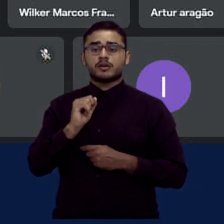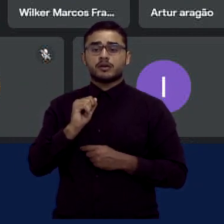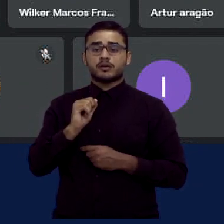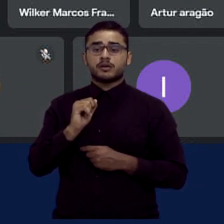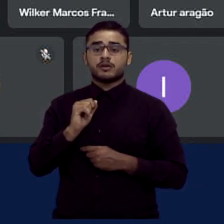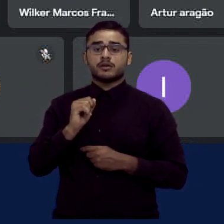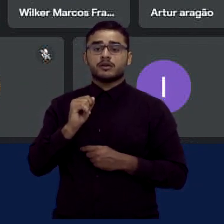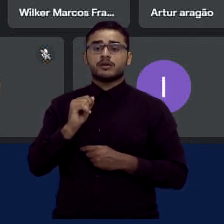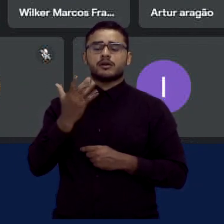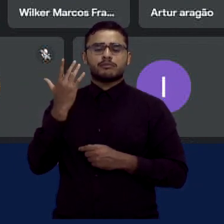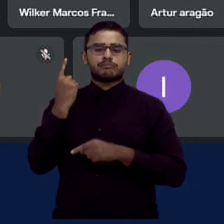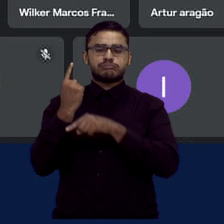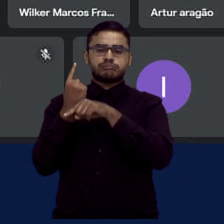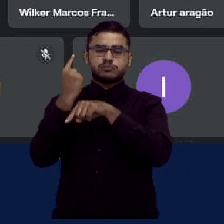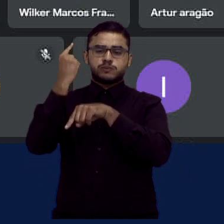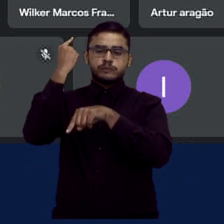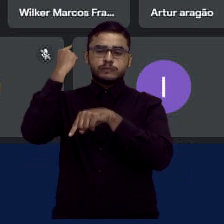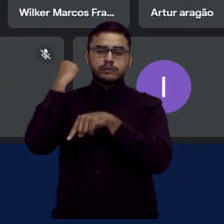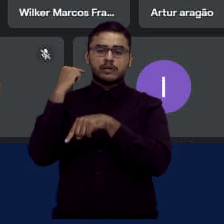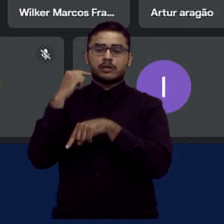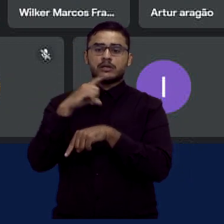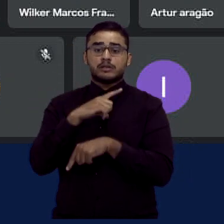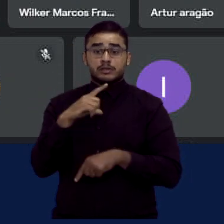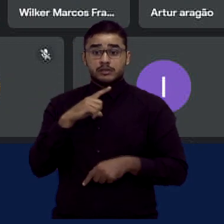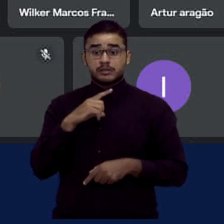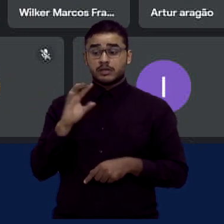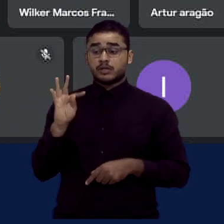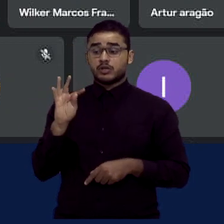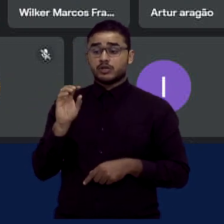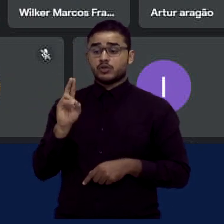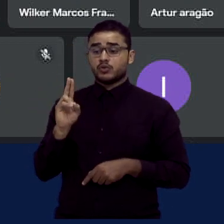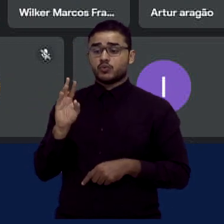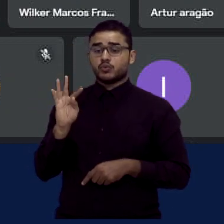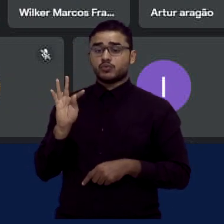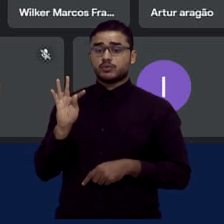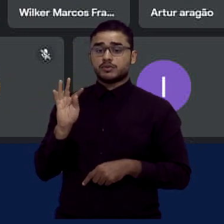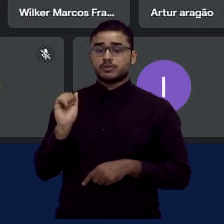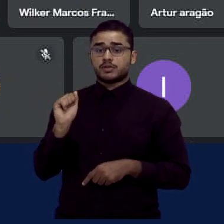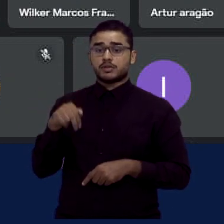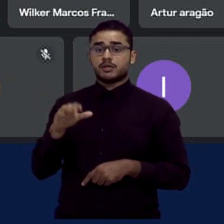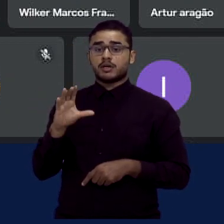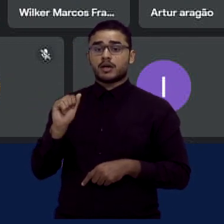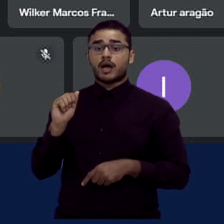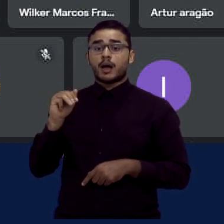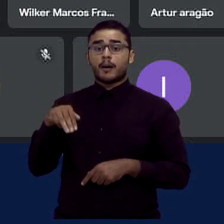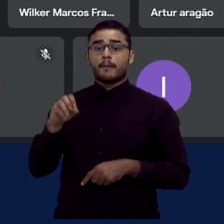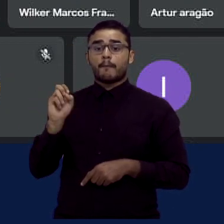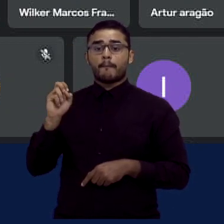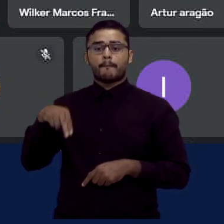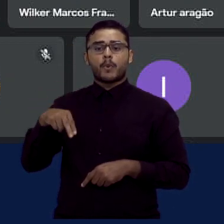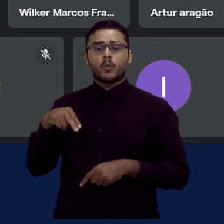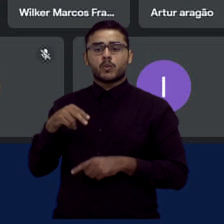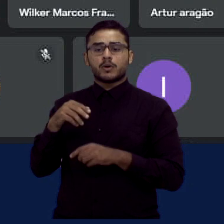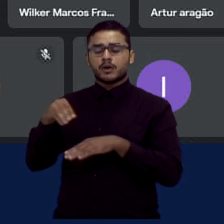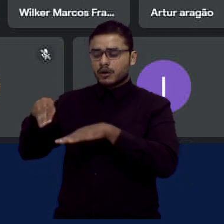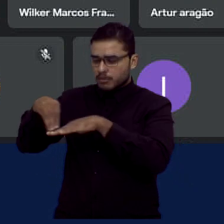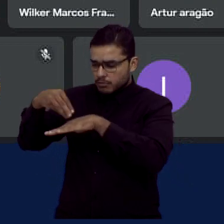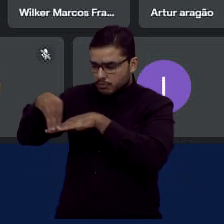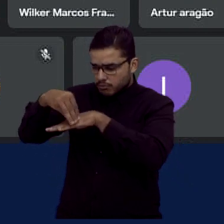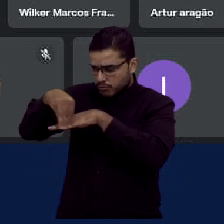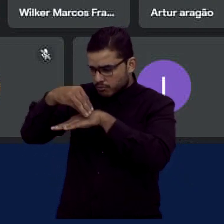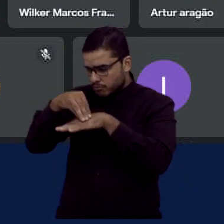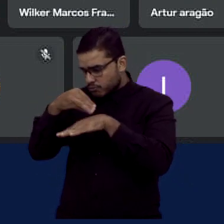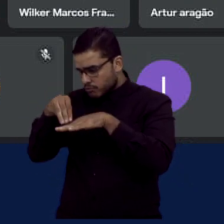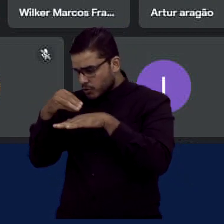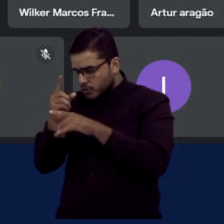Tutankhamon, certo? Mas ele ainda faz de maneira fictícia. Então, para que ele está destinando isso daí? Ele